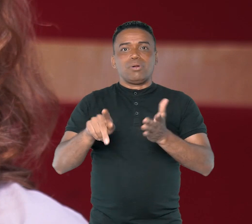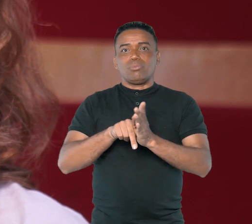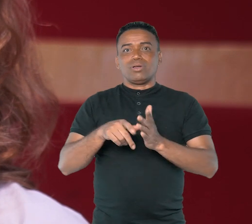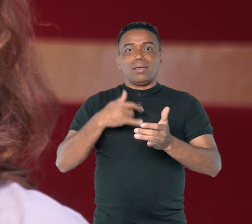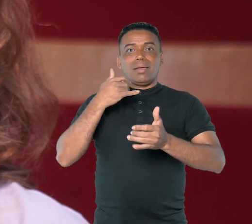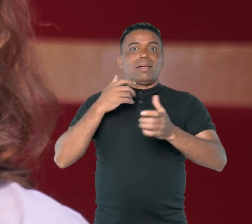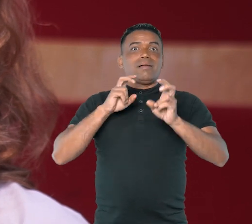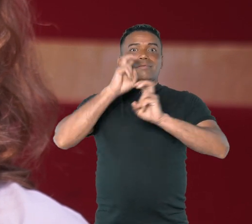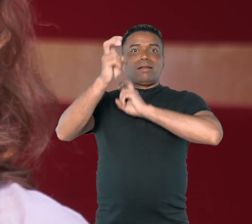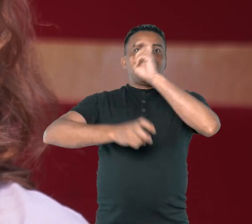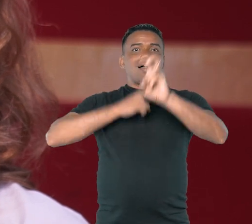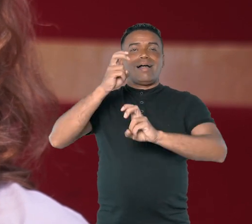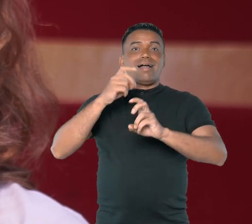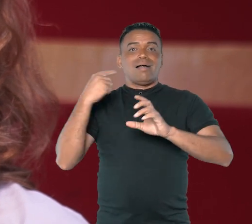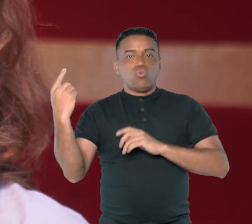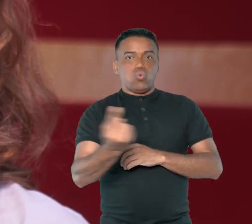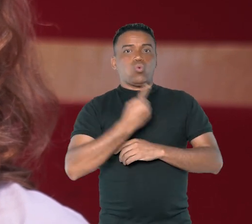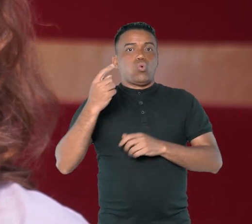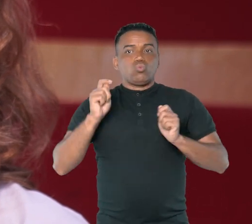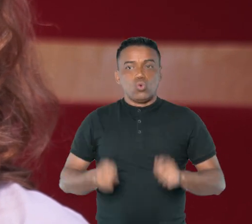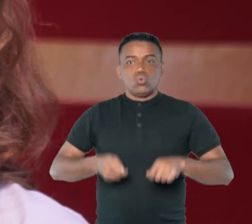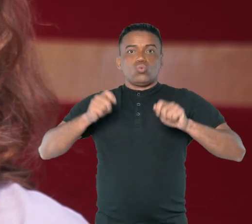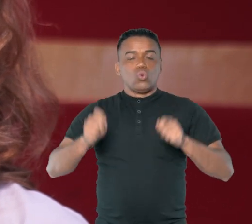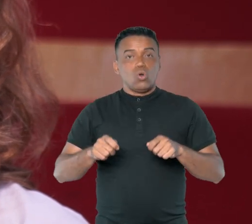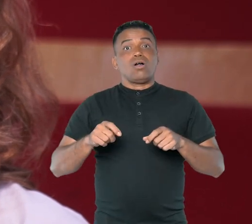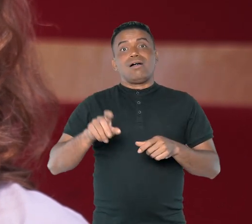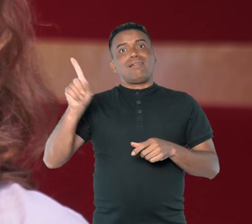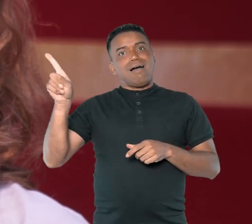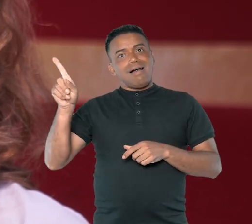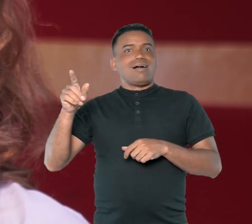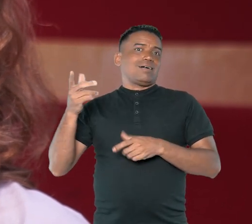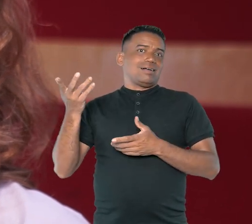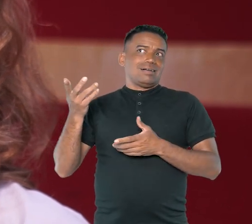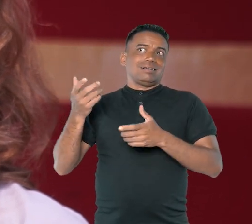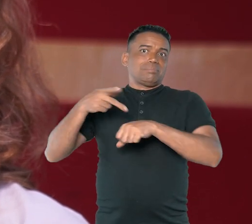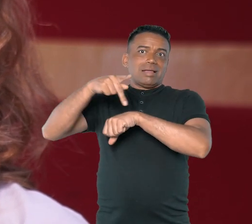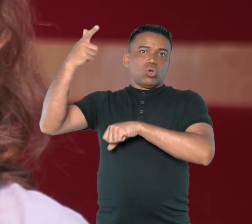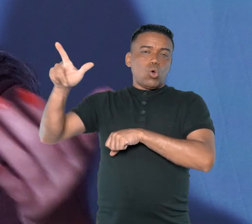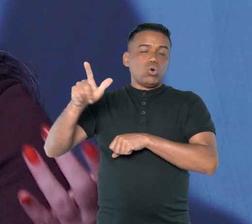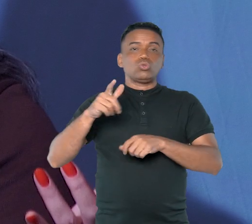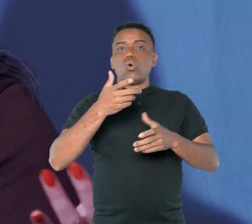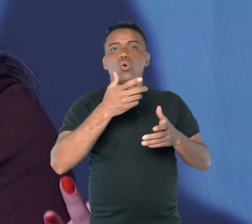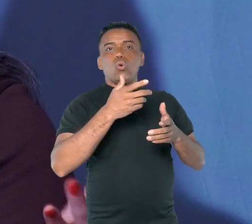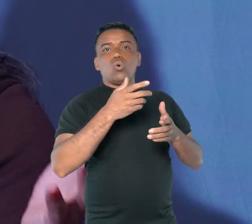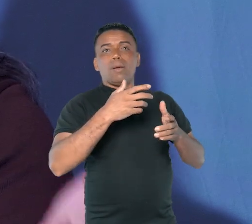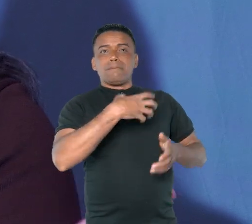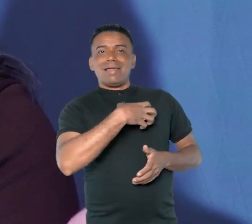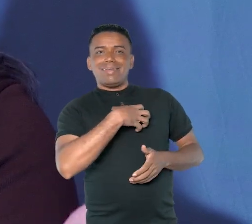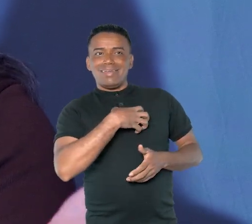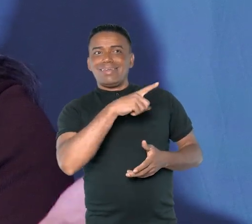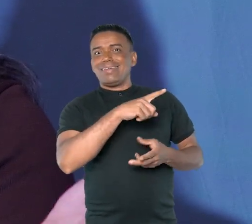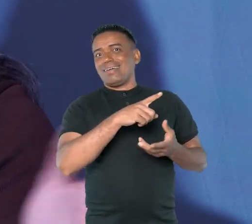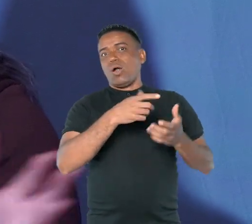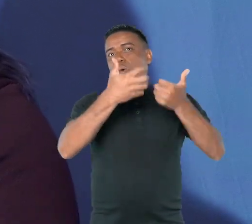em Firenze até uma igreja em Arraial da Ajuda, passando pela neblina de Ouro Preto, ou uma treinadora de cães